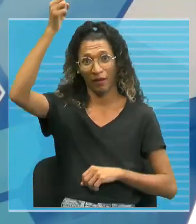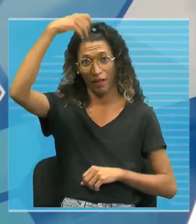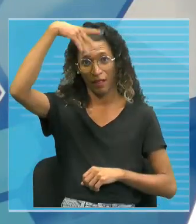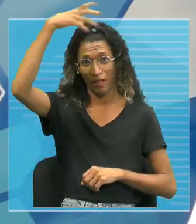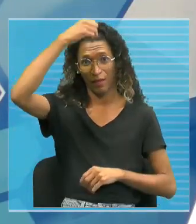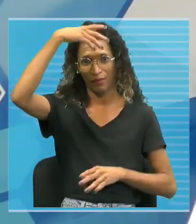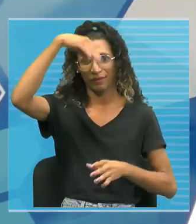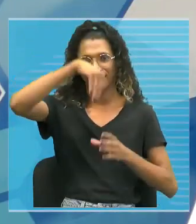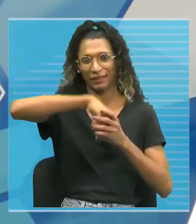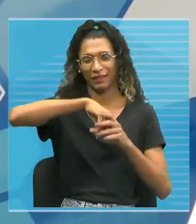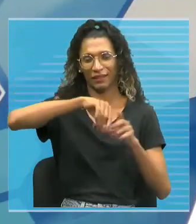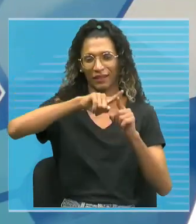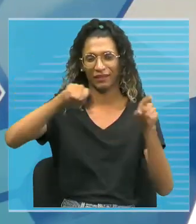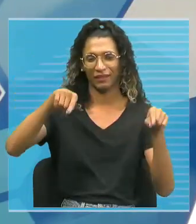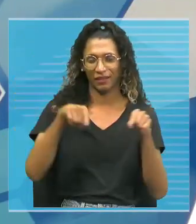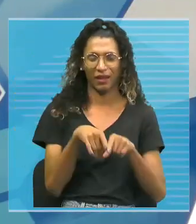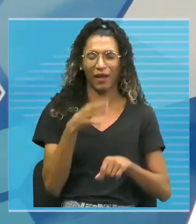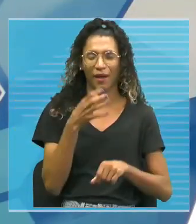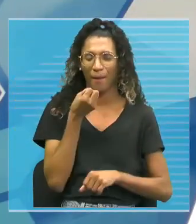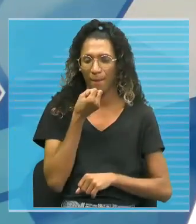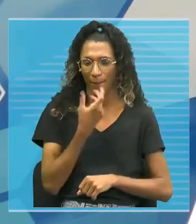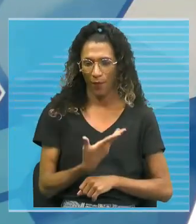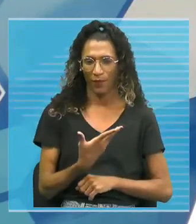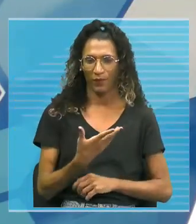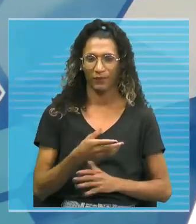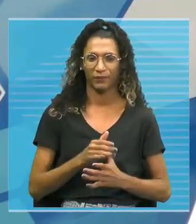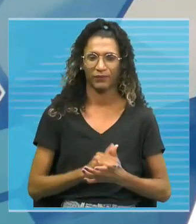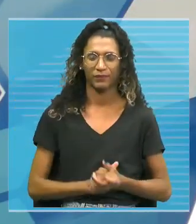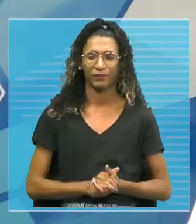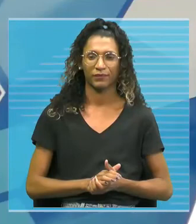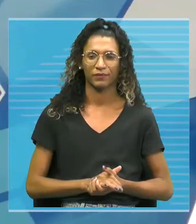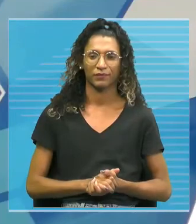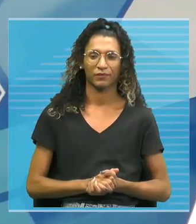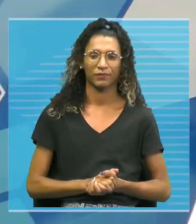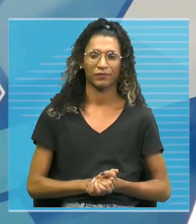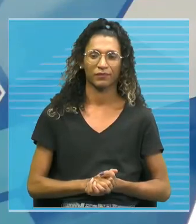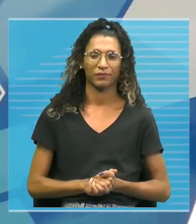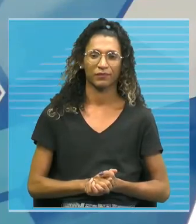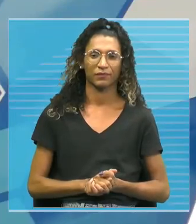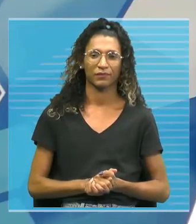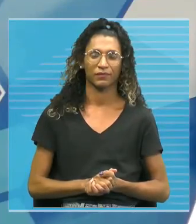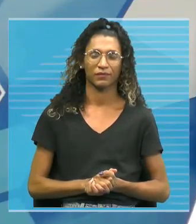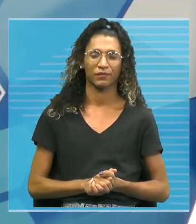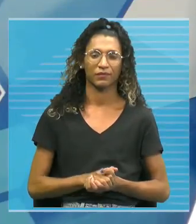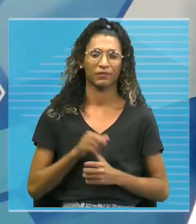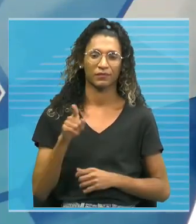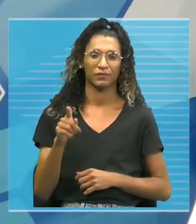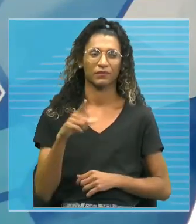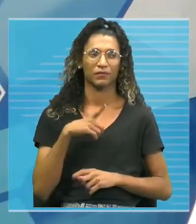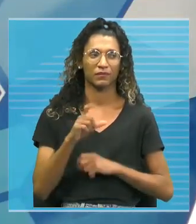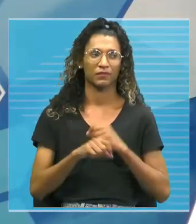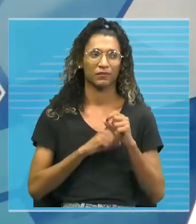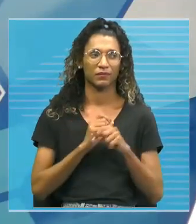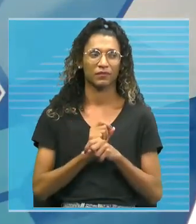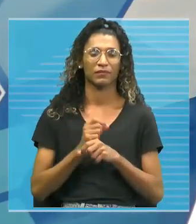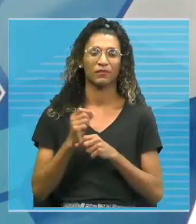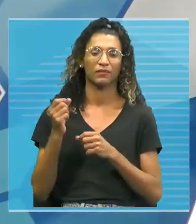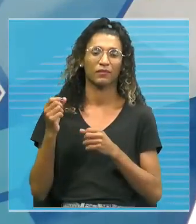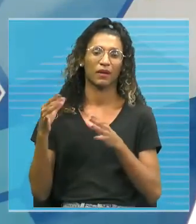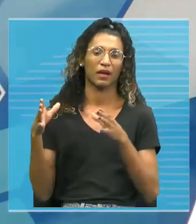Iluminação aqui. Bacana. Tá certo? Você tem pra galera de